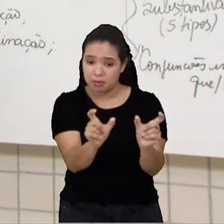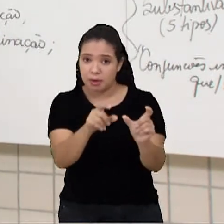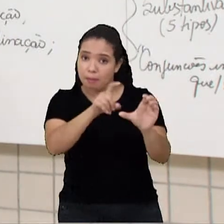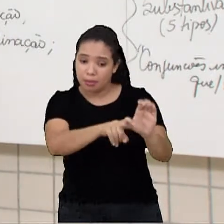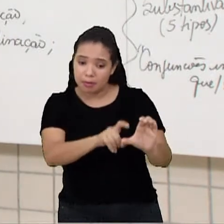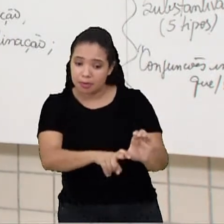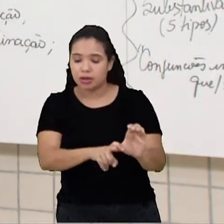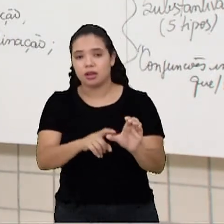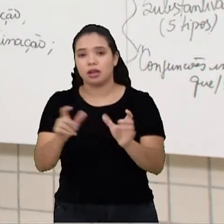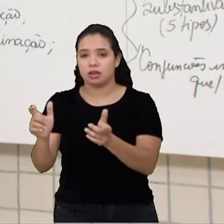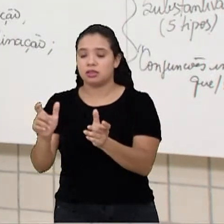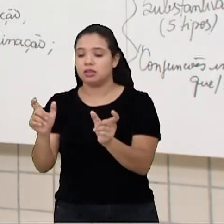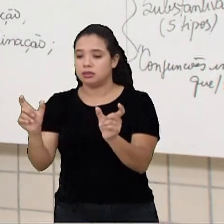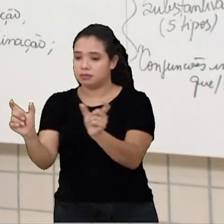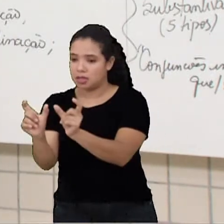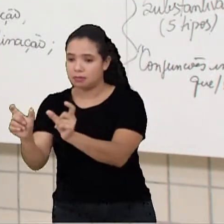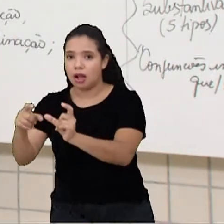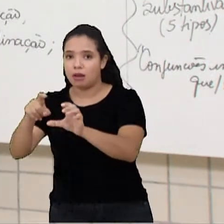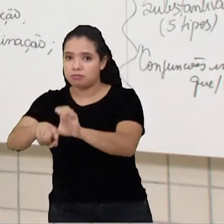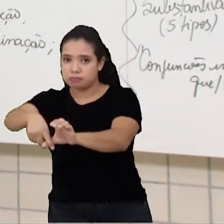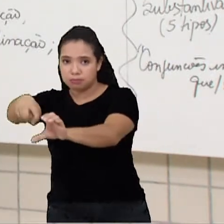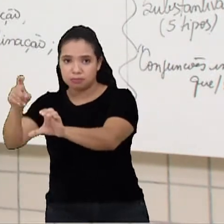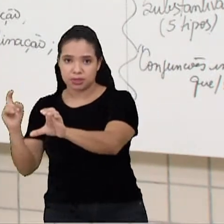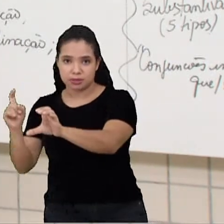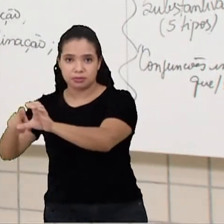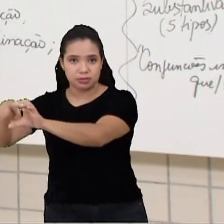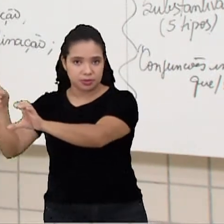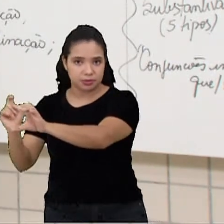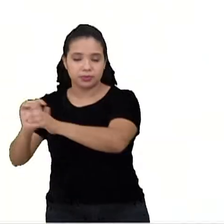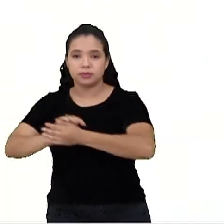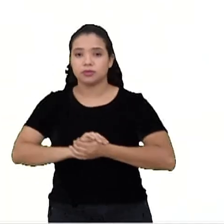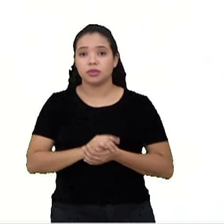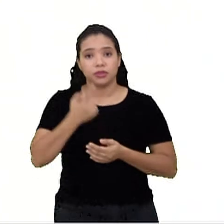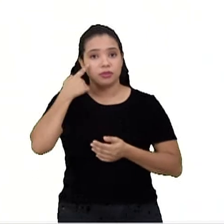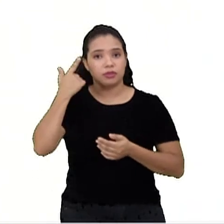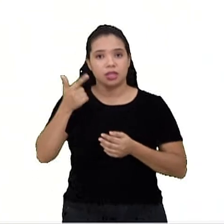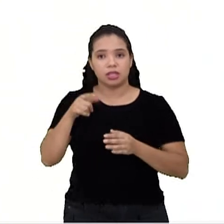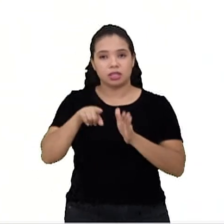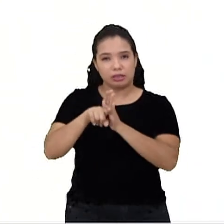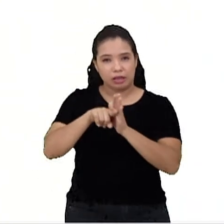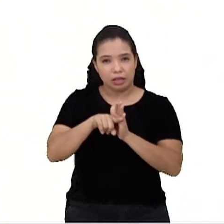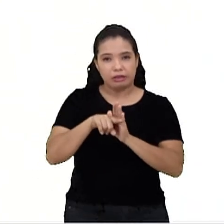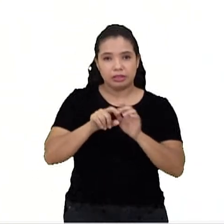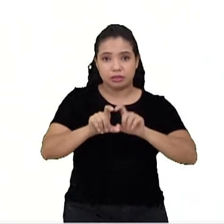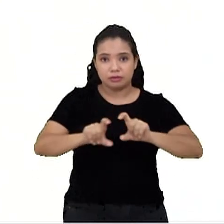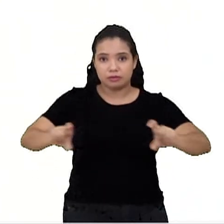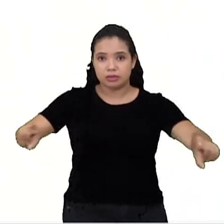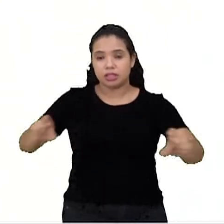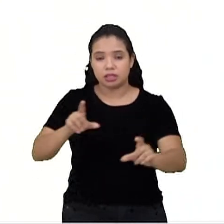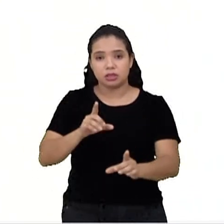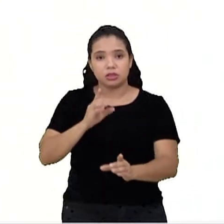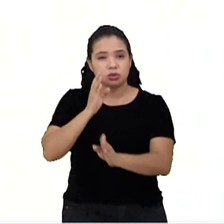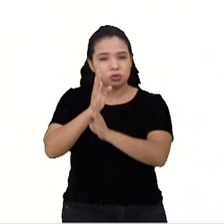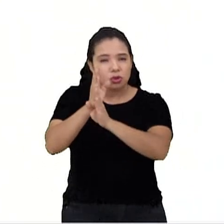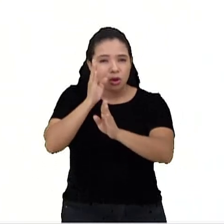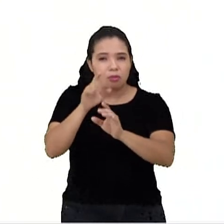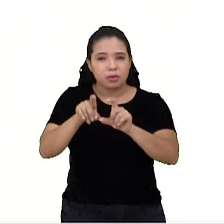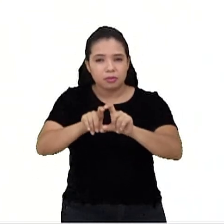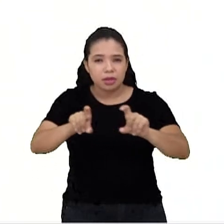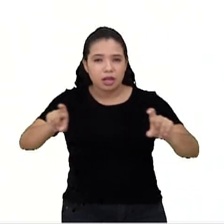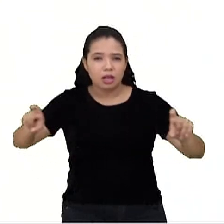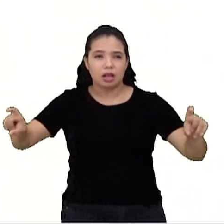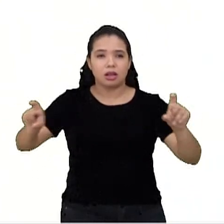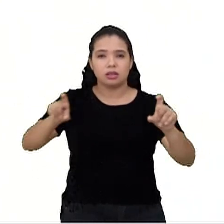tá? Vamos analisar algumas frases. Nas frases, identifique as palavras que expressam ação